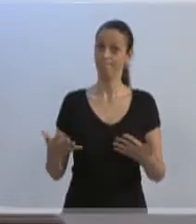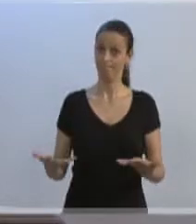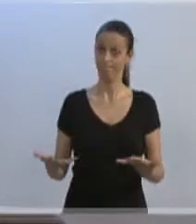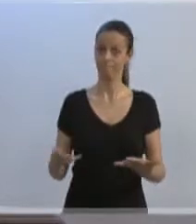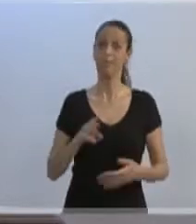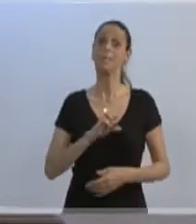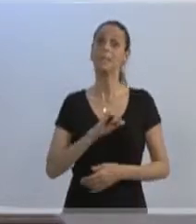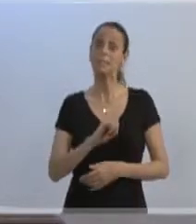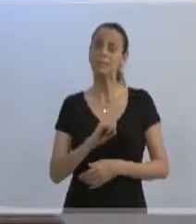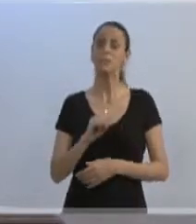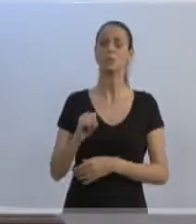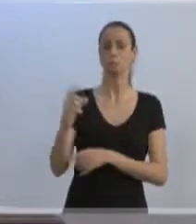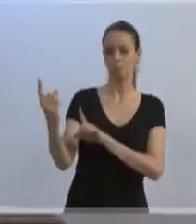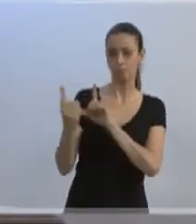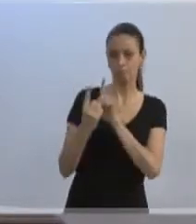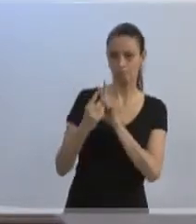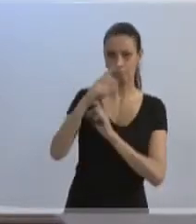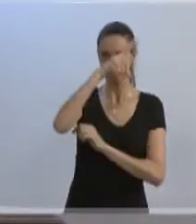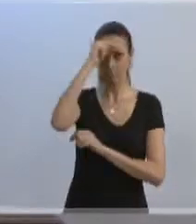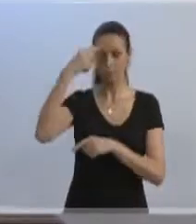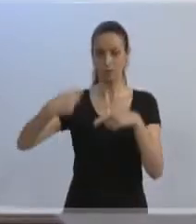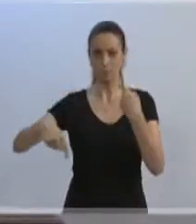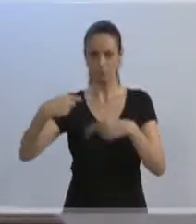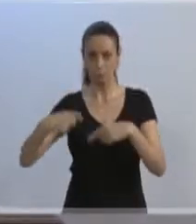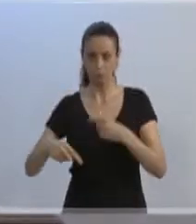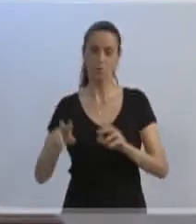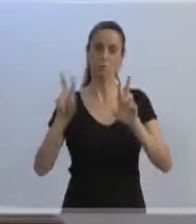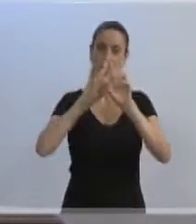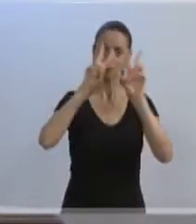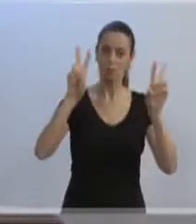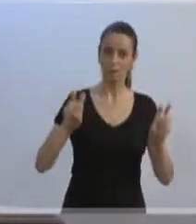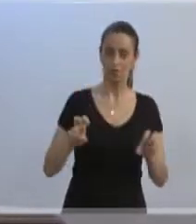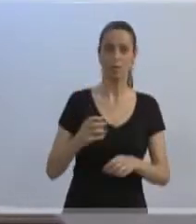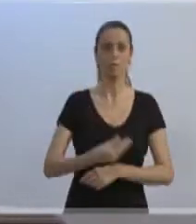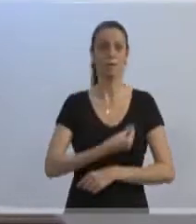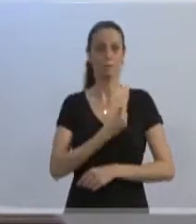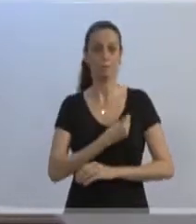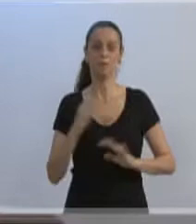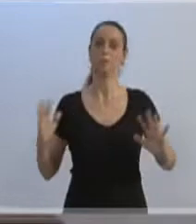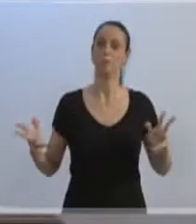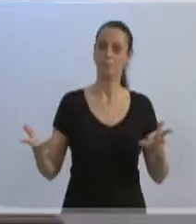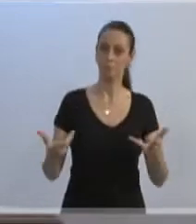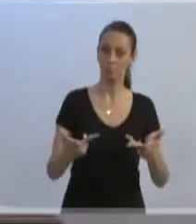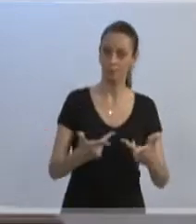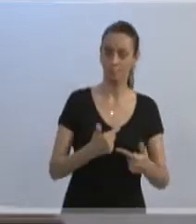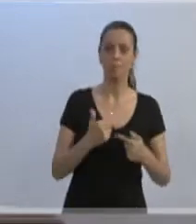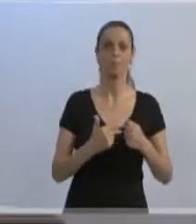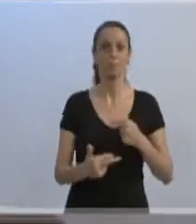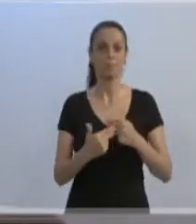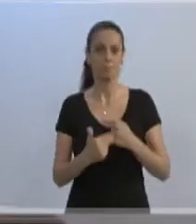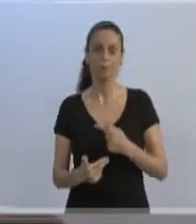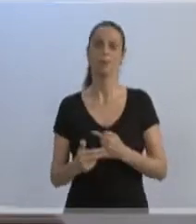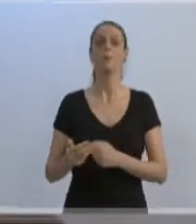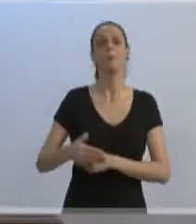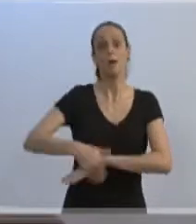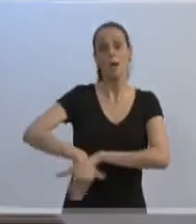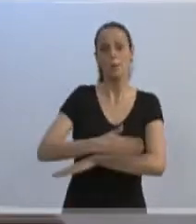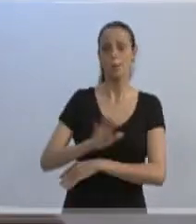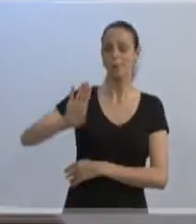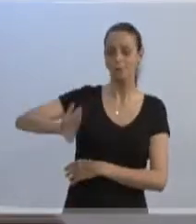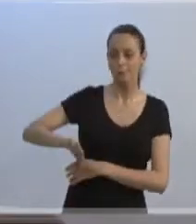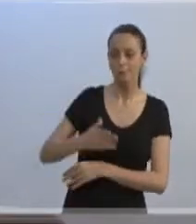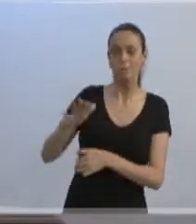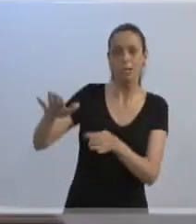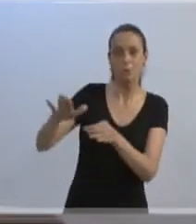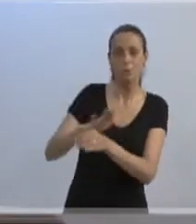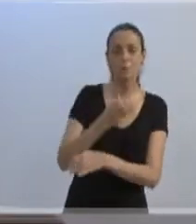discutir com o governo mais qualidade de vida para nossa sociedade seja um tapa buraco seja falta